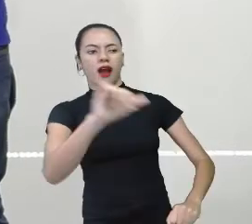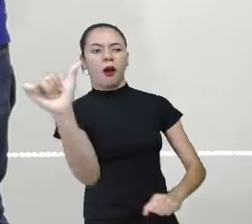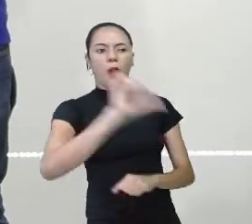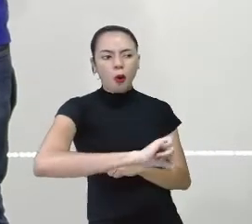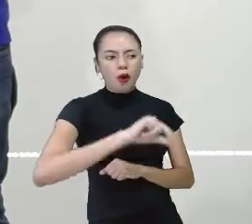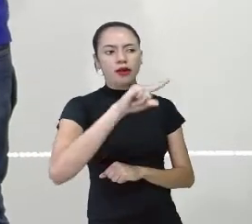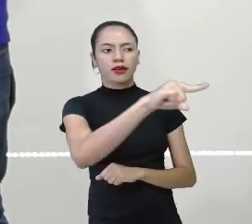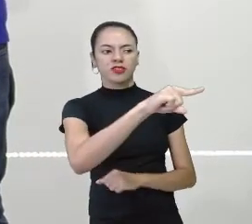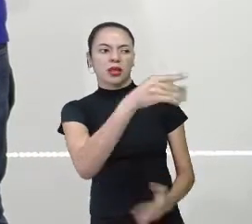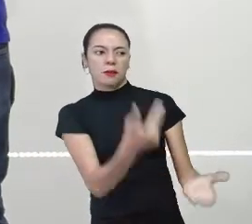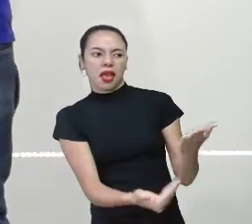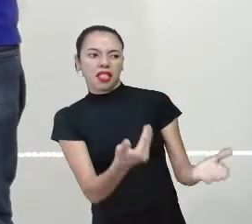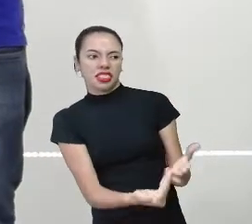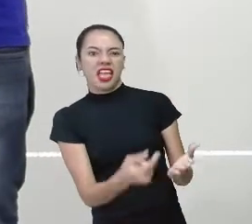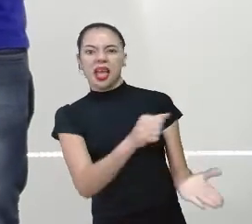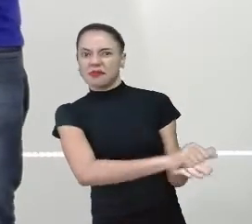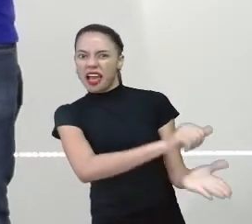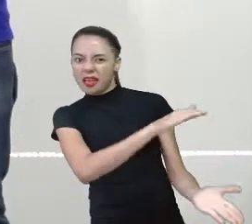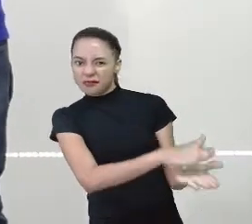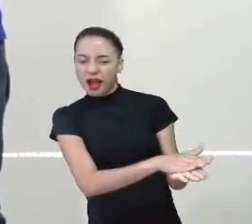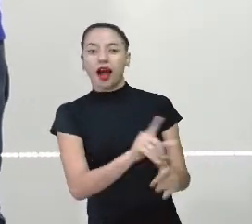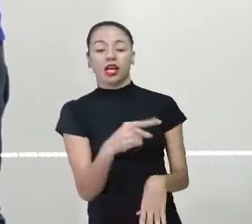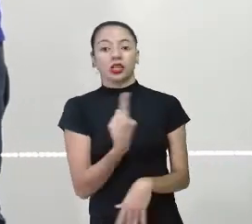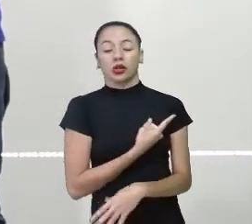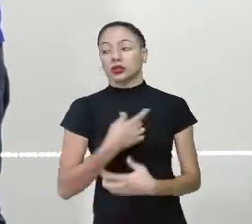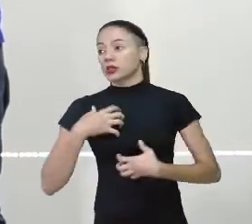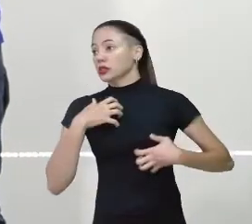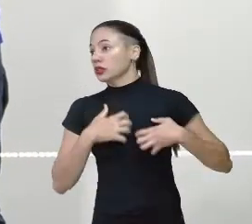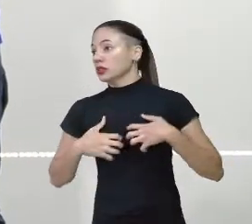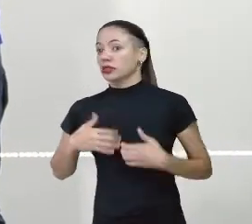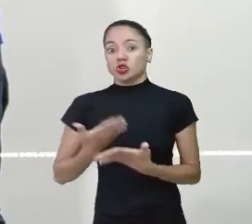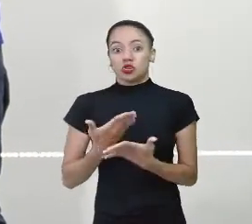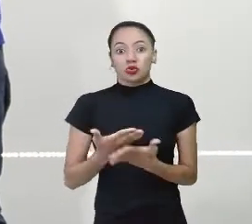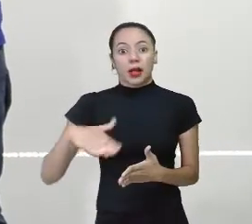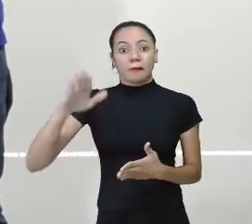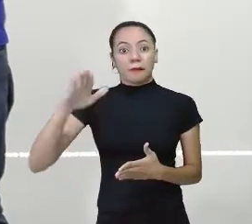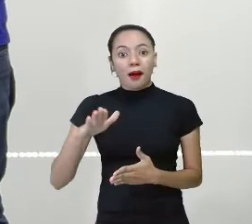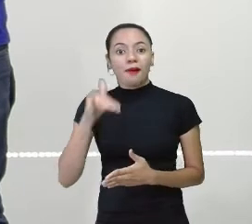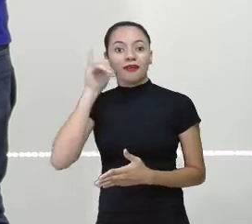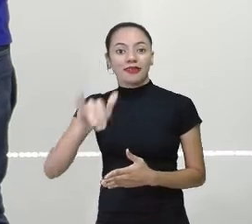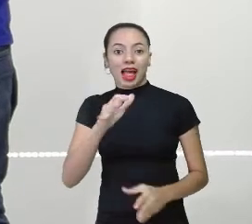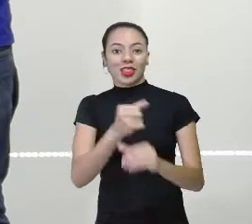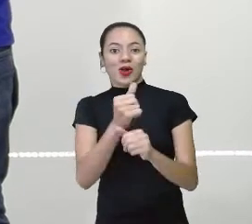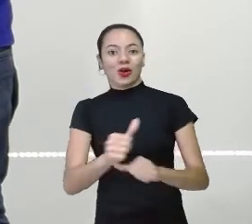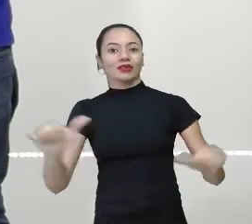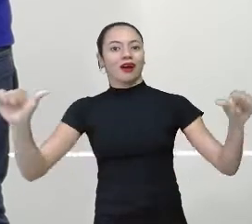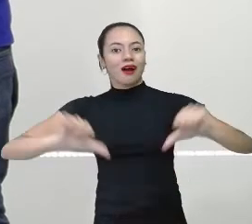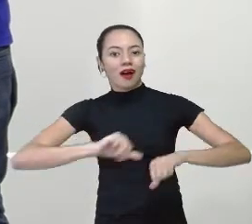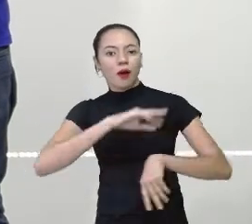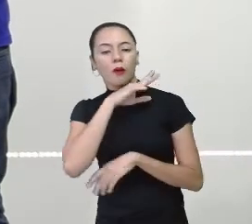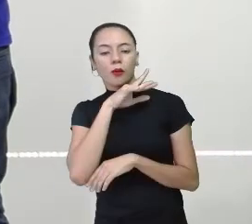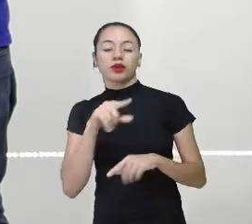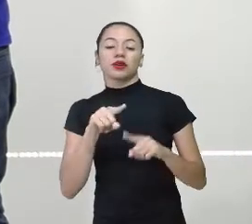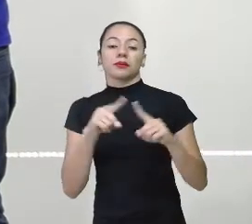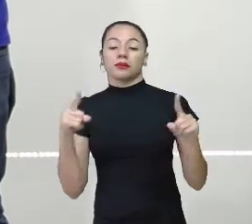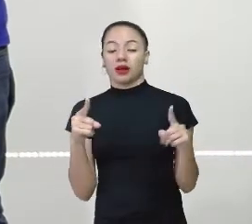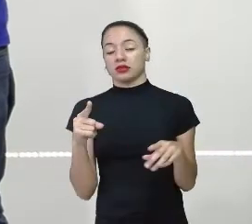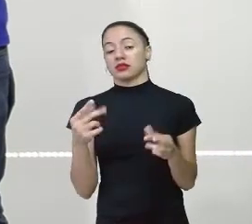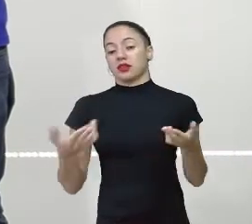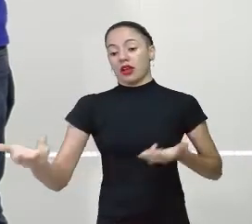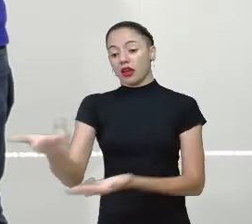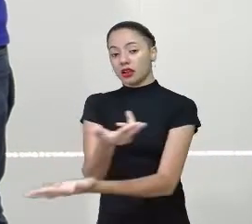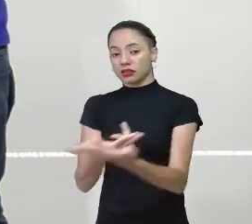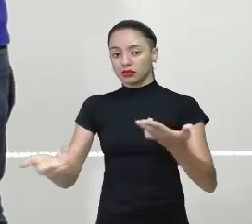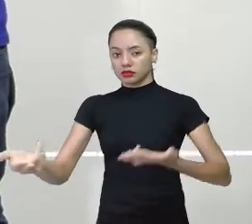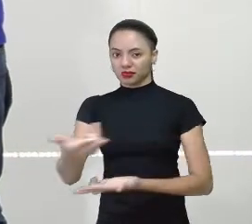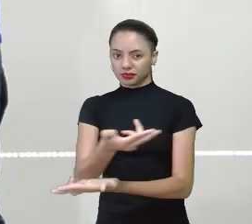coisa. E aí a gente fica tensa e vai ali, estuda mais, se mexe para fazer alguma coisa. Só que o que é que acontece? Quando a gente vive numa